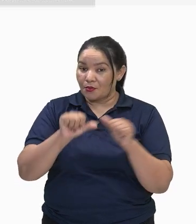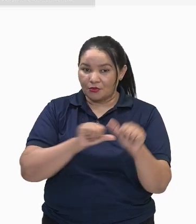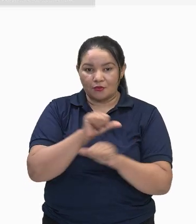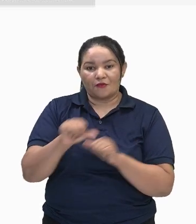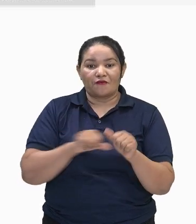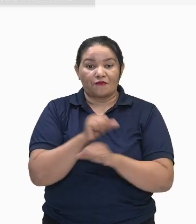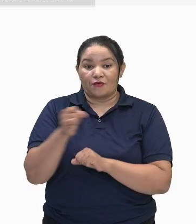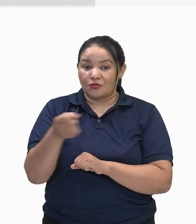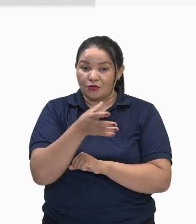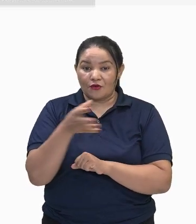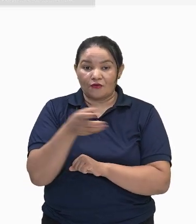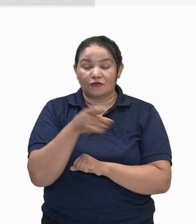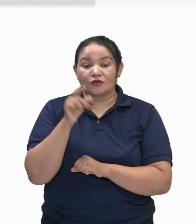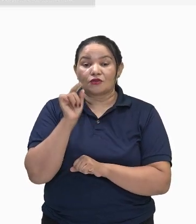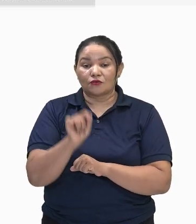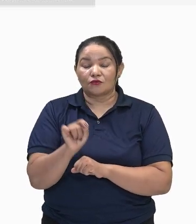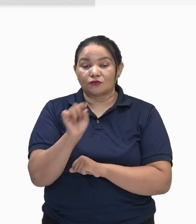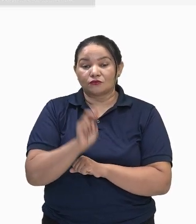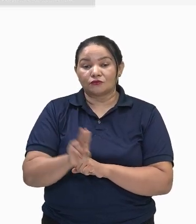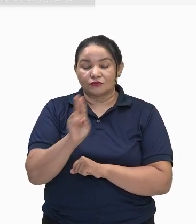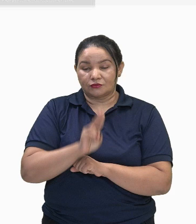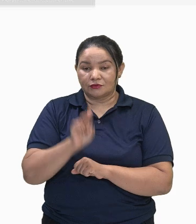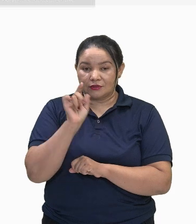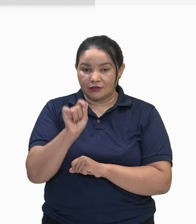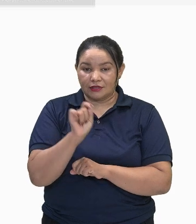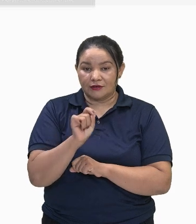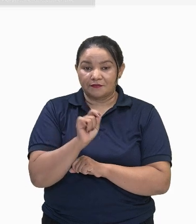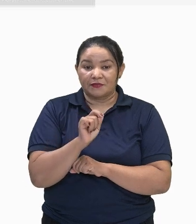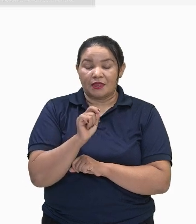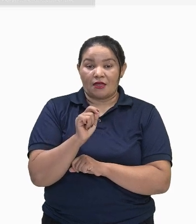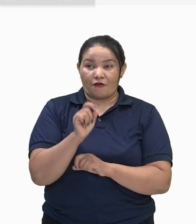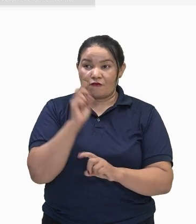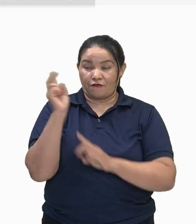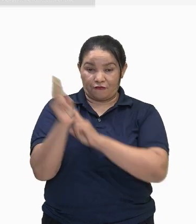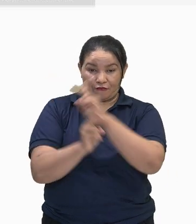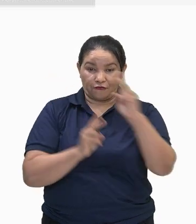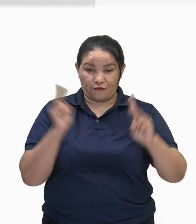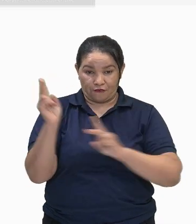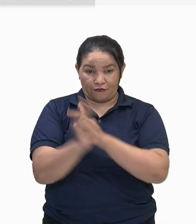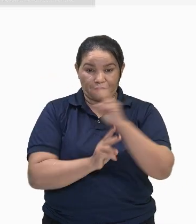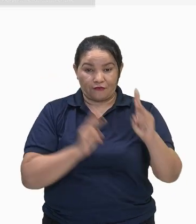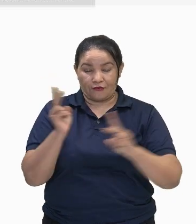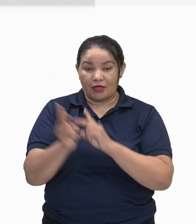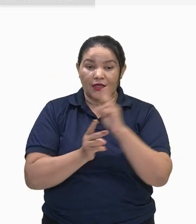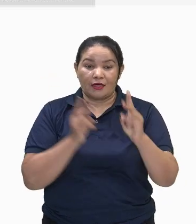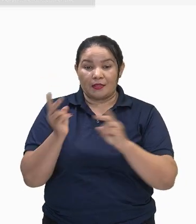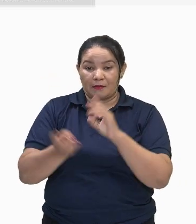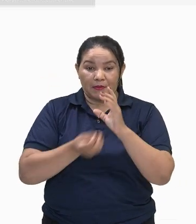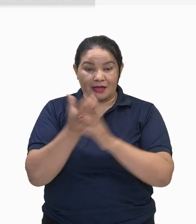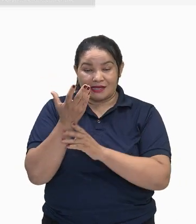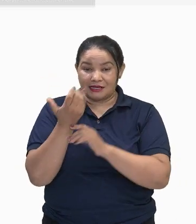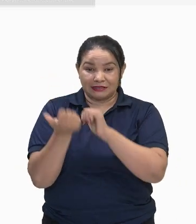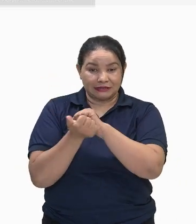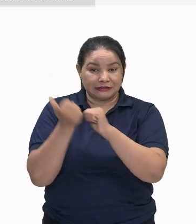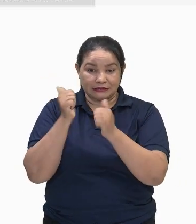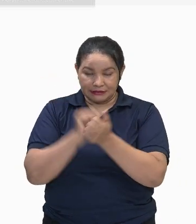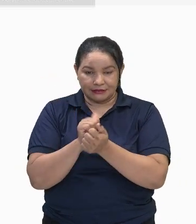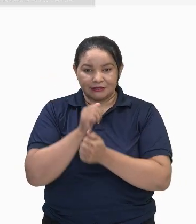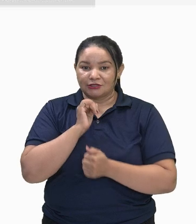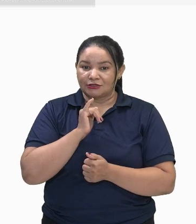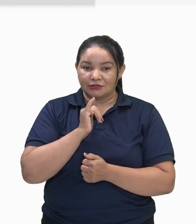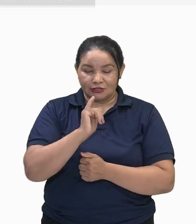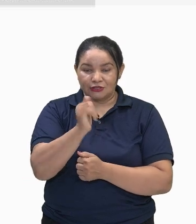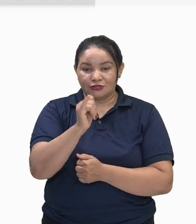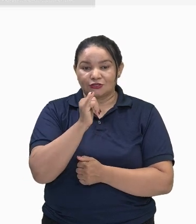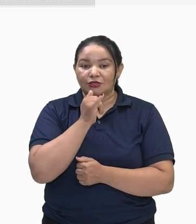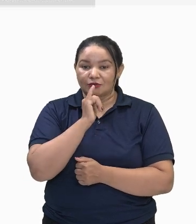utiliza energia cinética, ou seja, a força dos ventos para gerar eletricidade. Você está vendo aí nessa imagem,